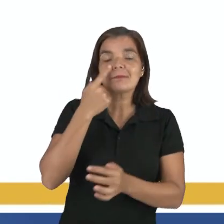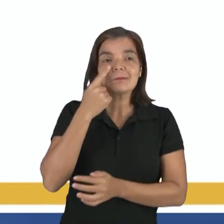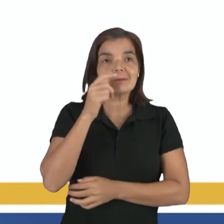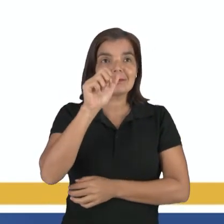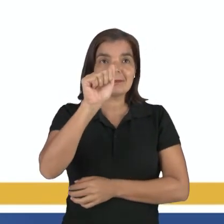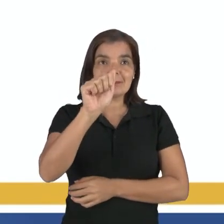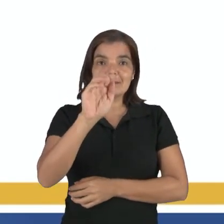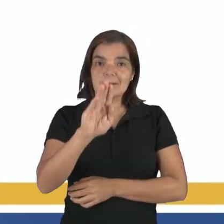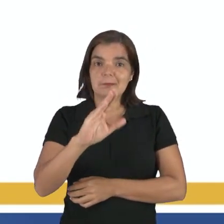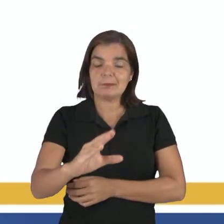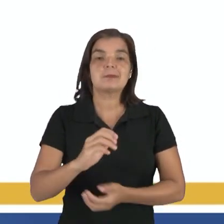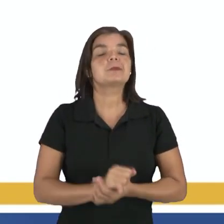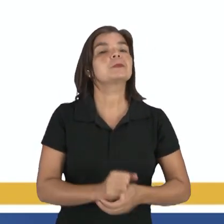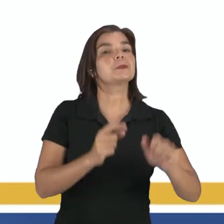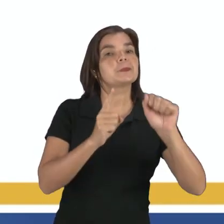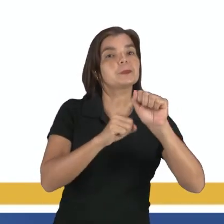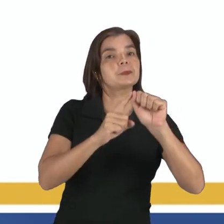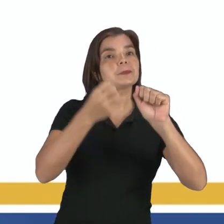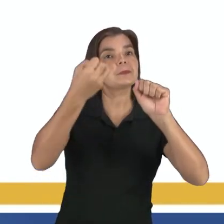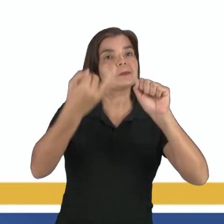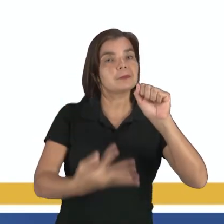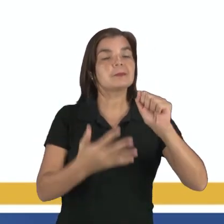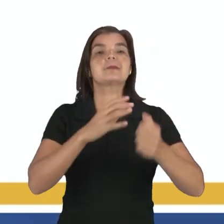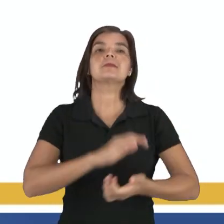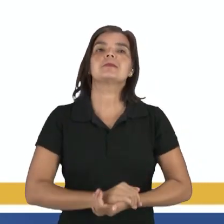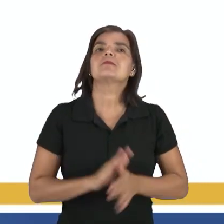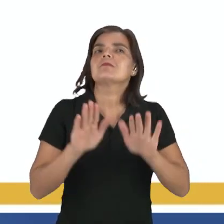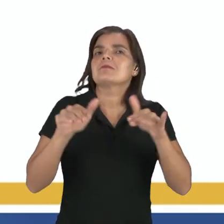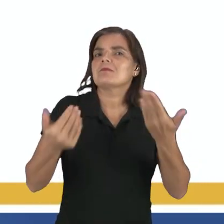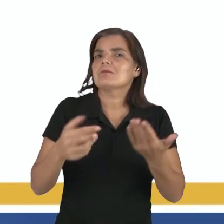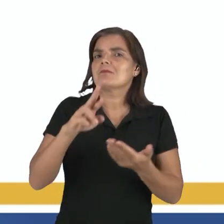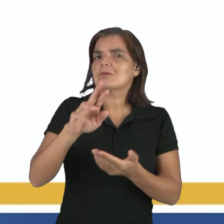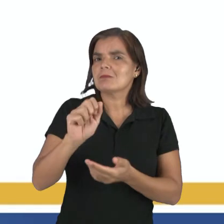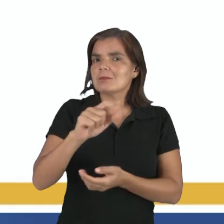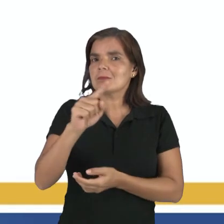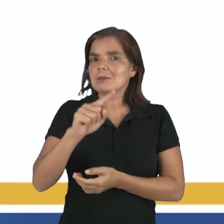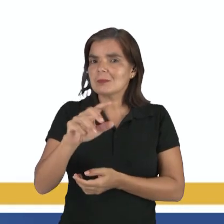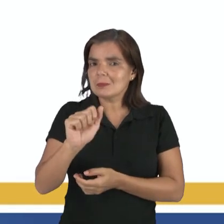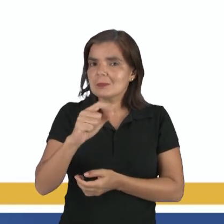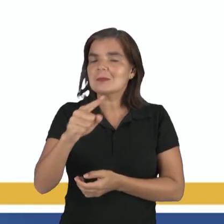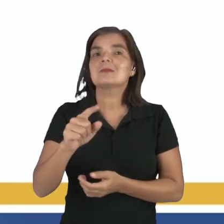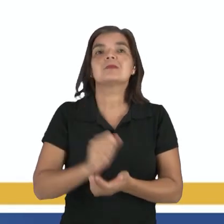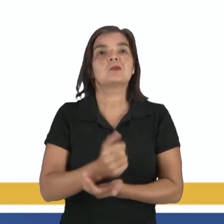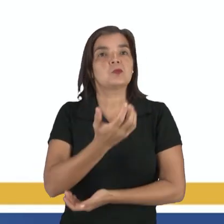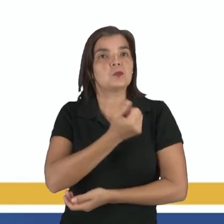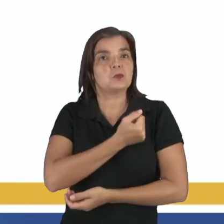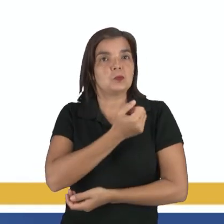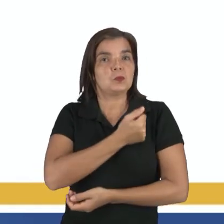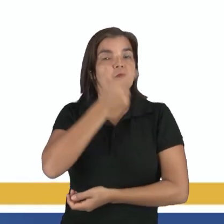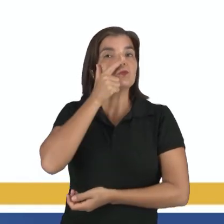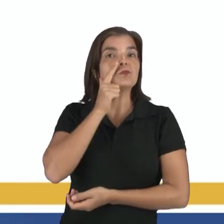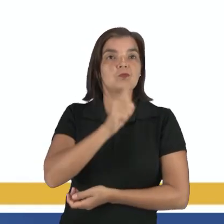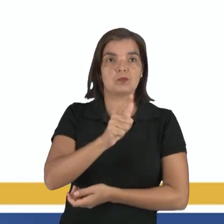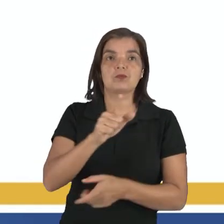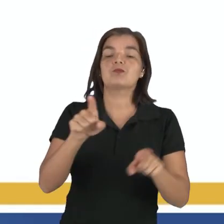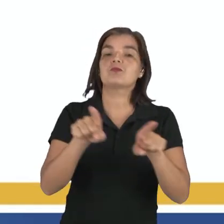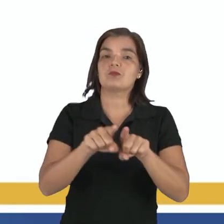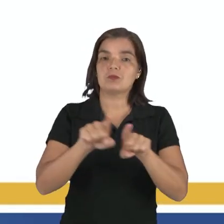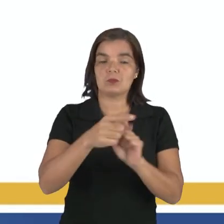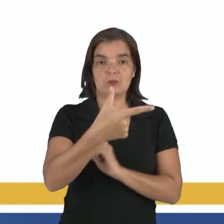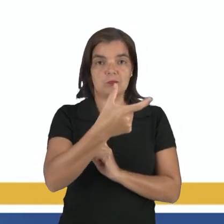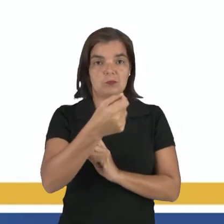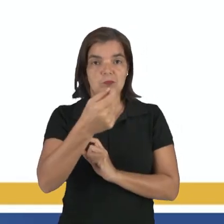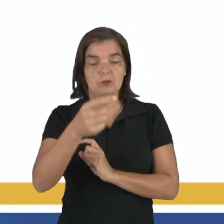olhar cada letra a letra A diz o seguinte qual a razão entre os números entre o número de acertador